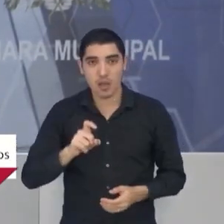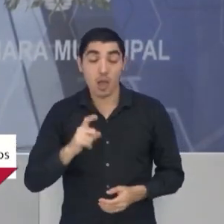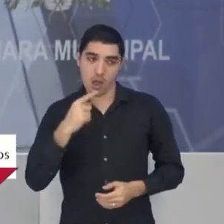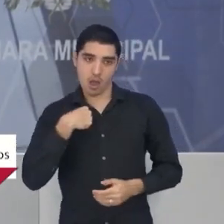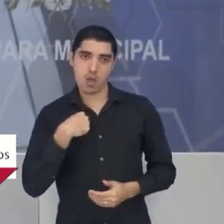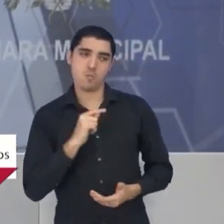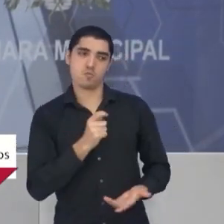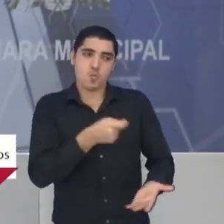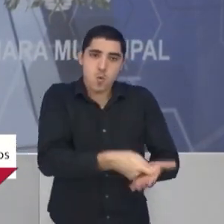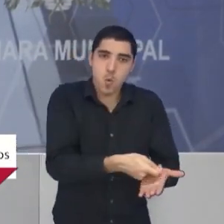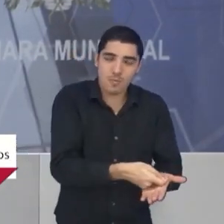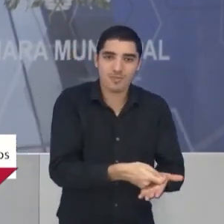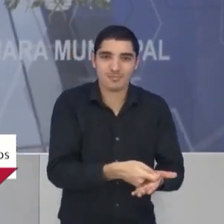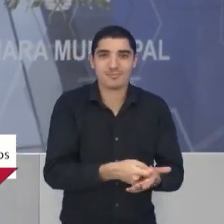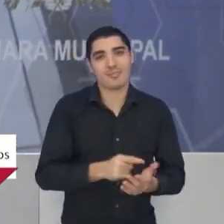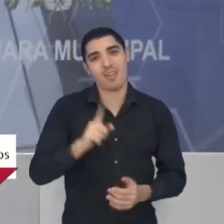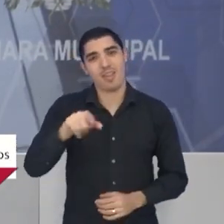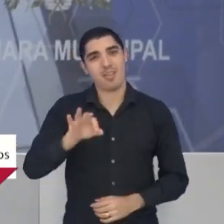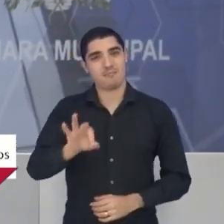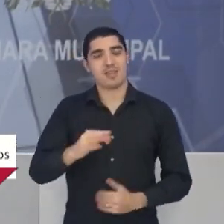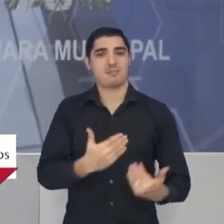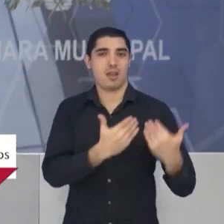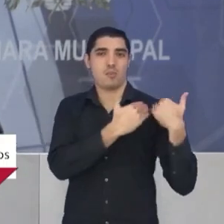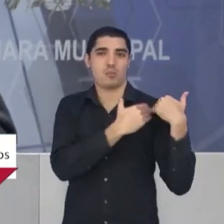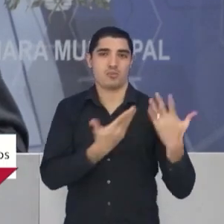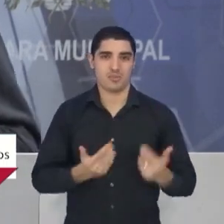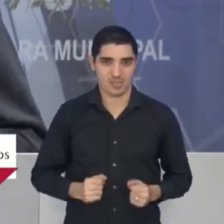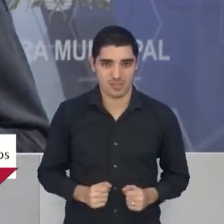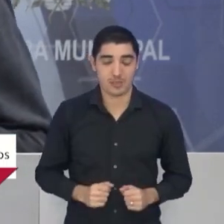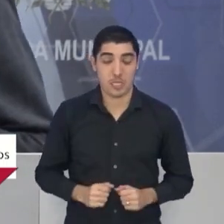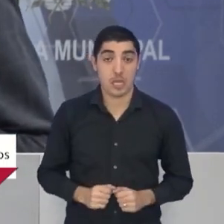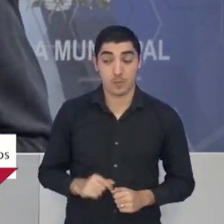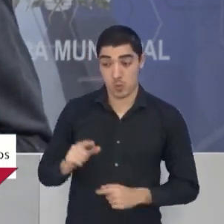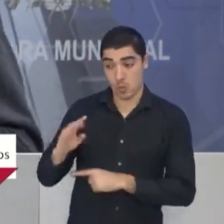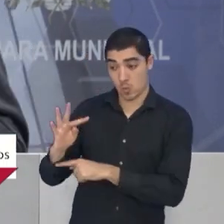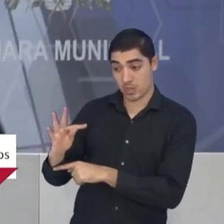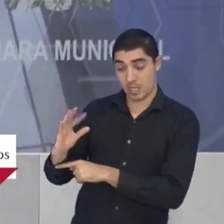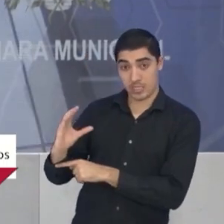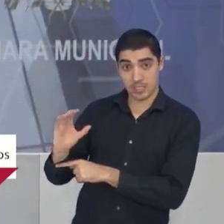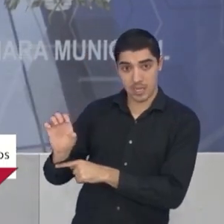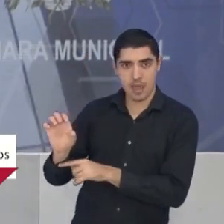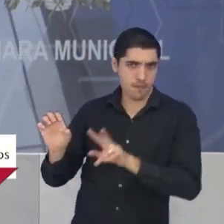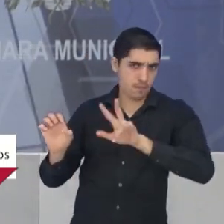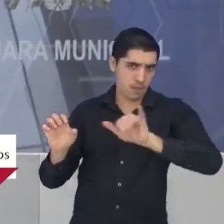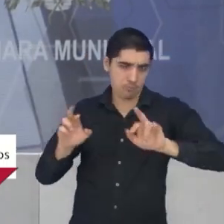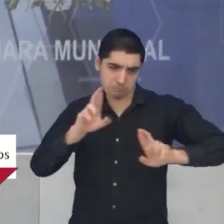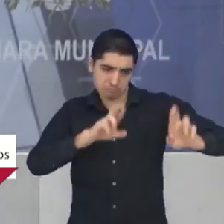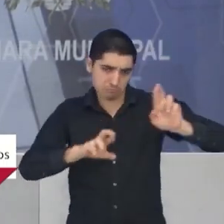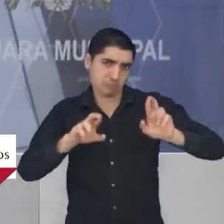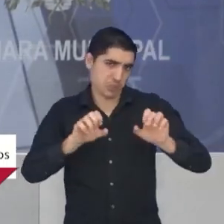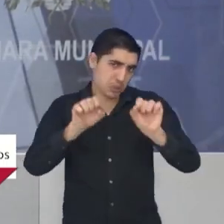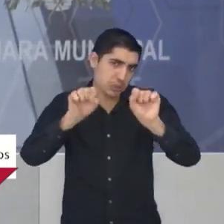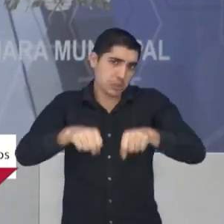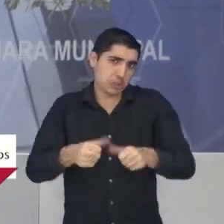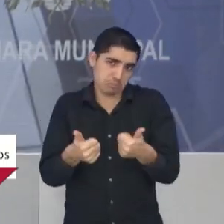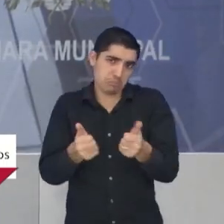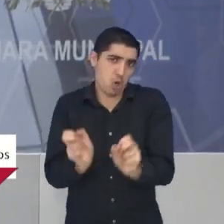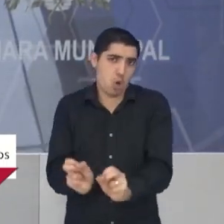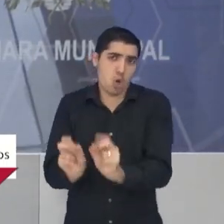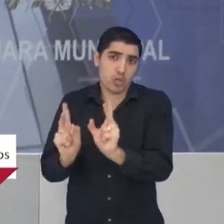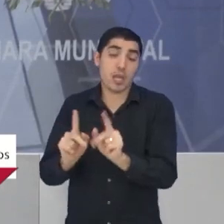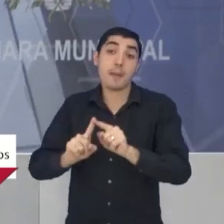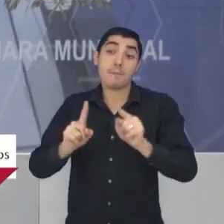é essa responsabilidade o Tribunal de Contas vai fiscalizar vai mas ele vai fiscalizar de uma